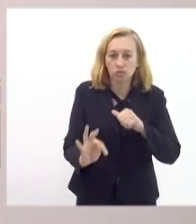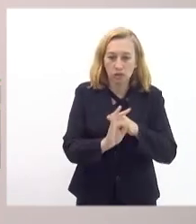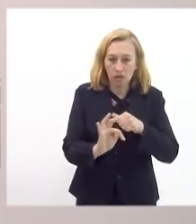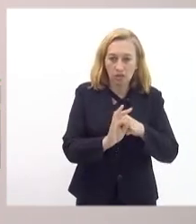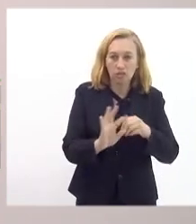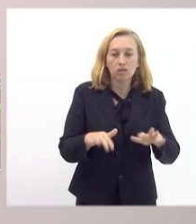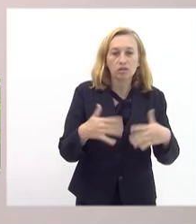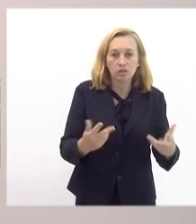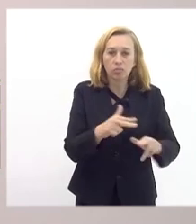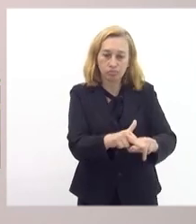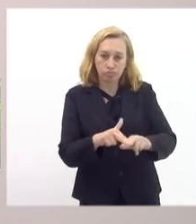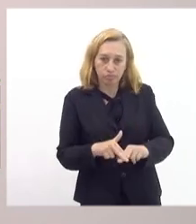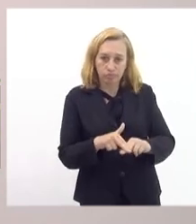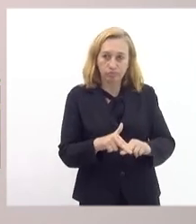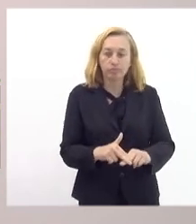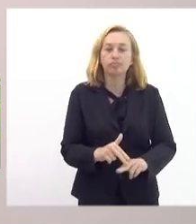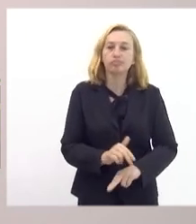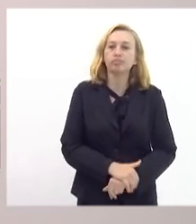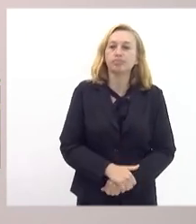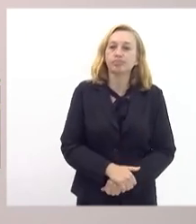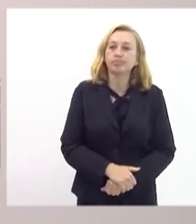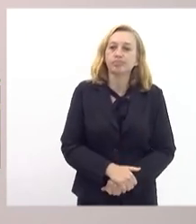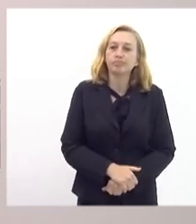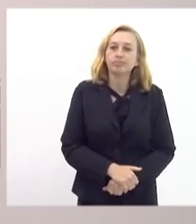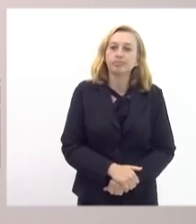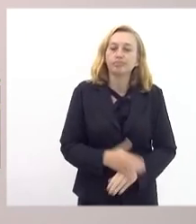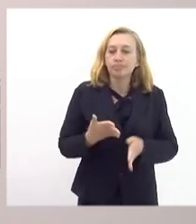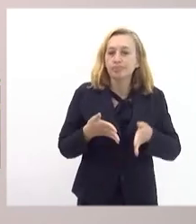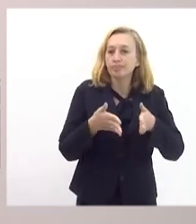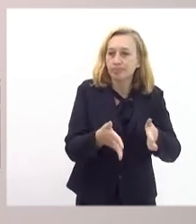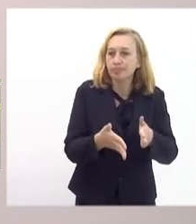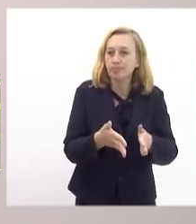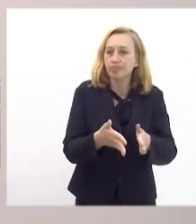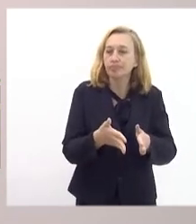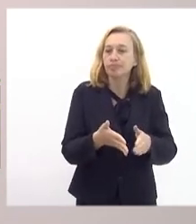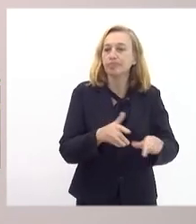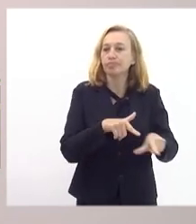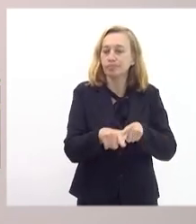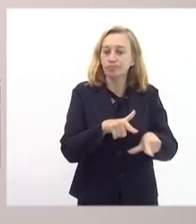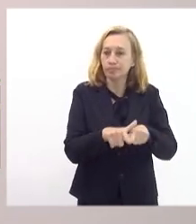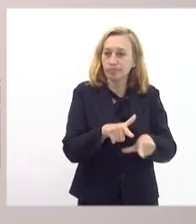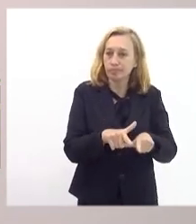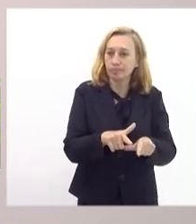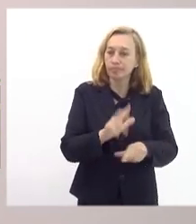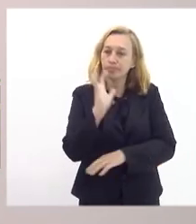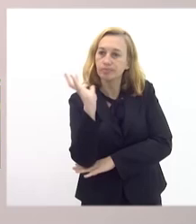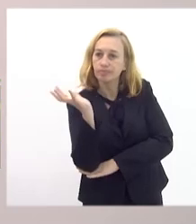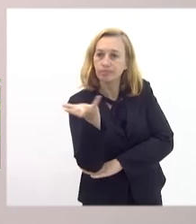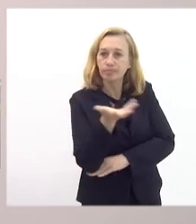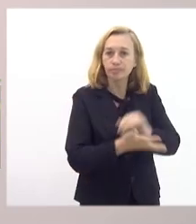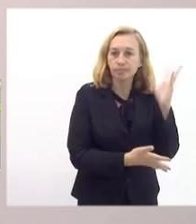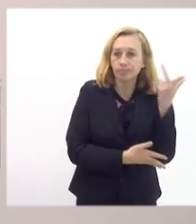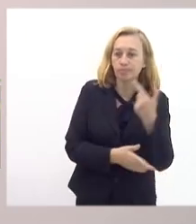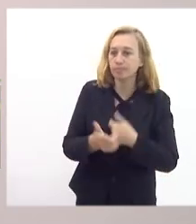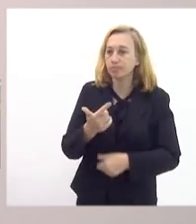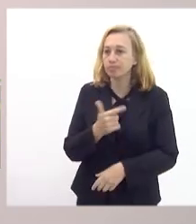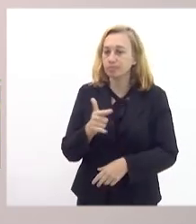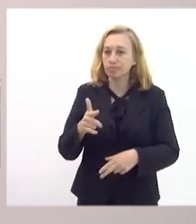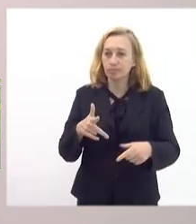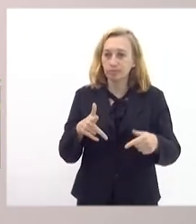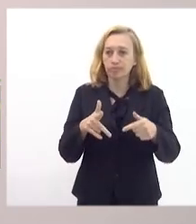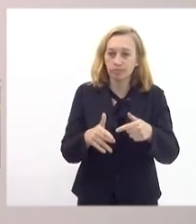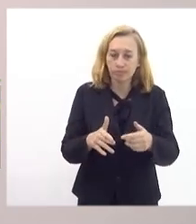Então por esse motivo a gente é focado na operação e na questão ambiental a gente não tem interferência